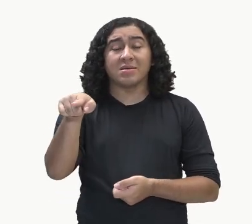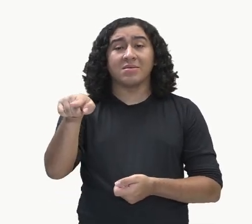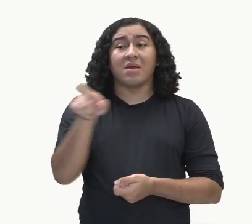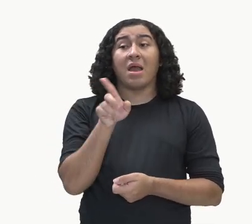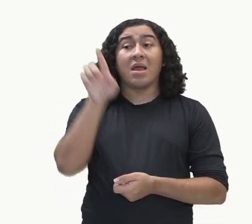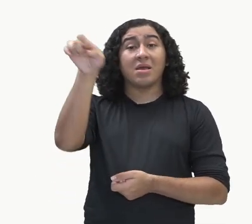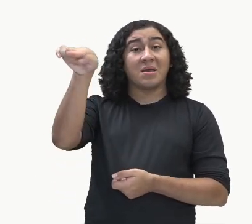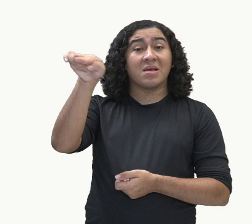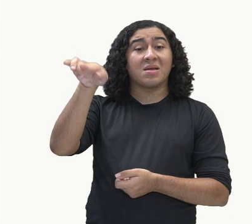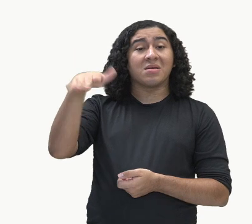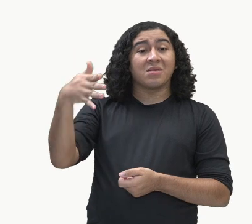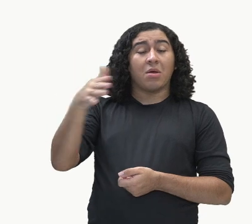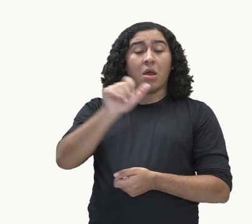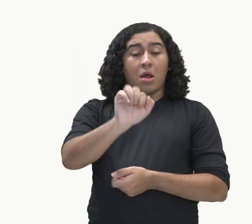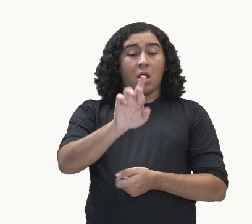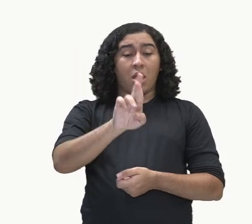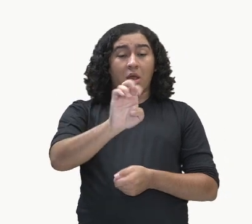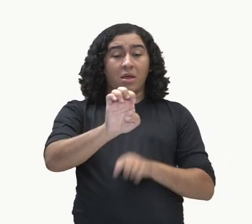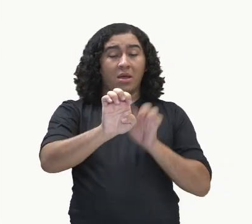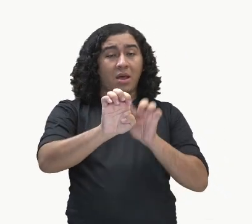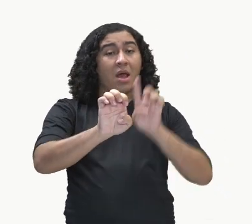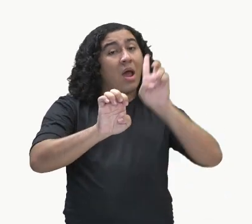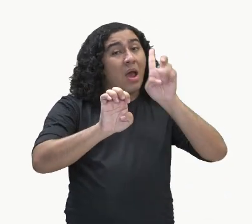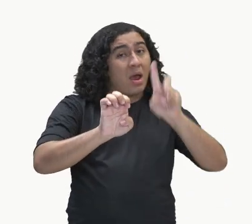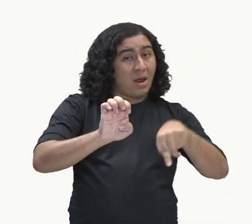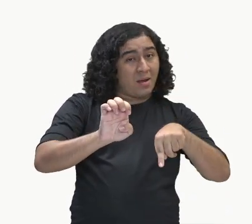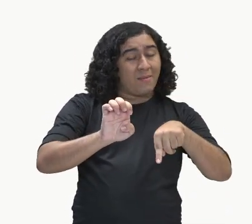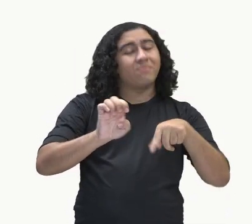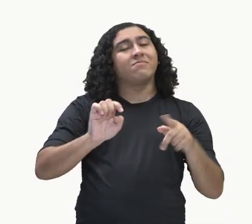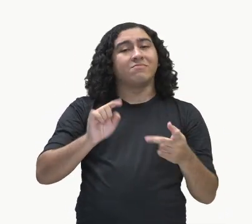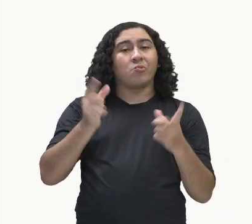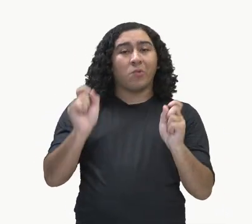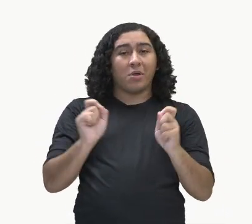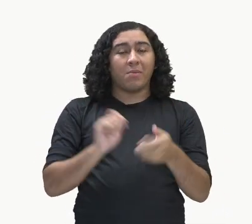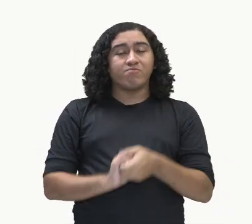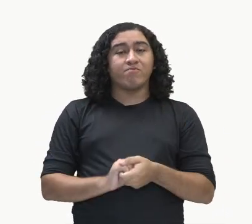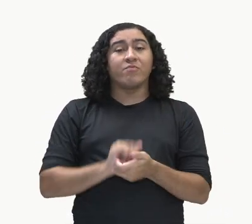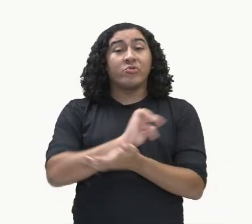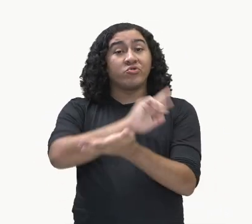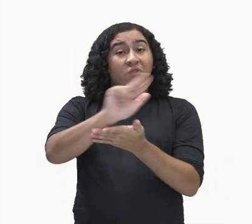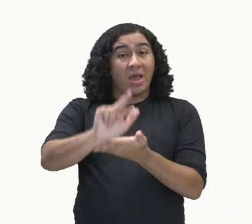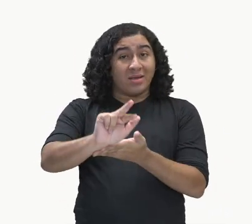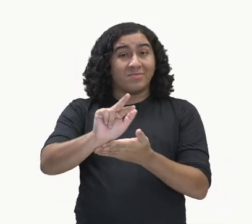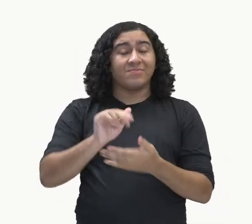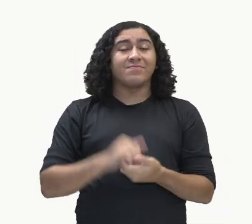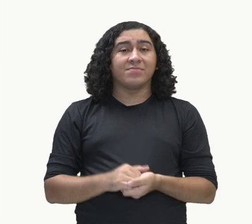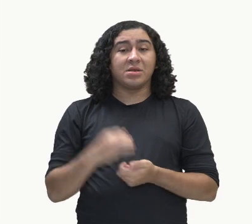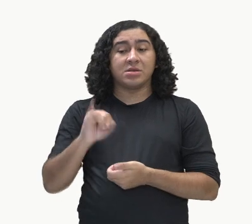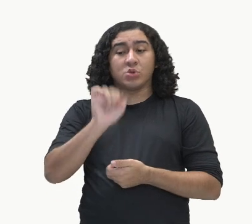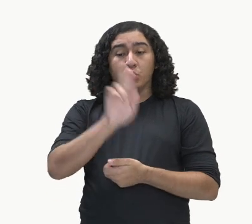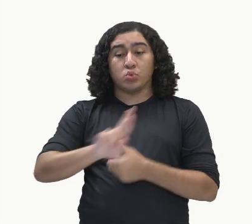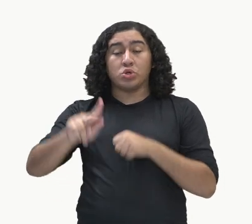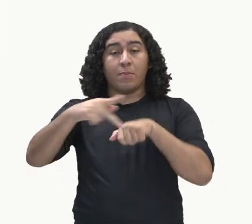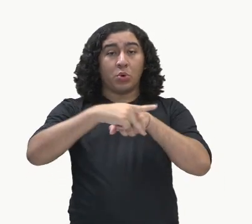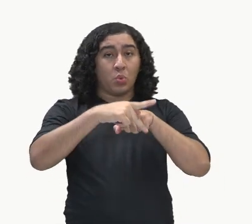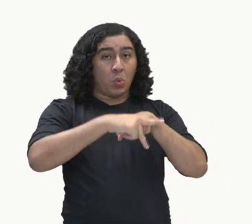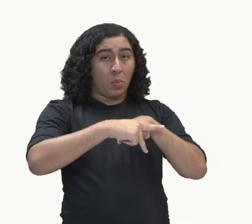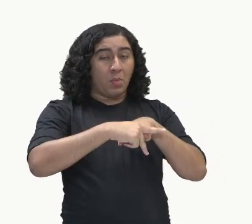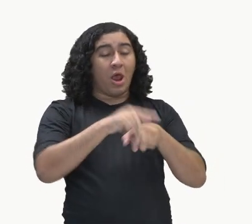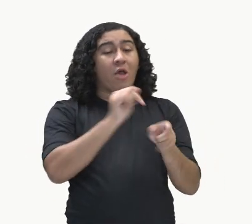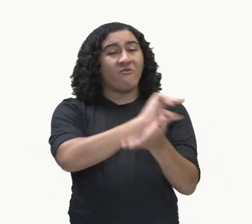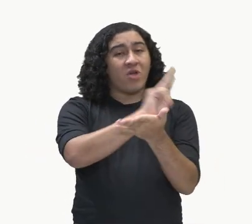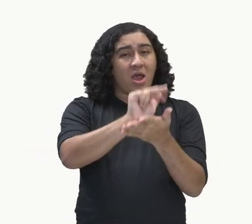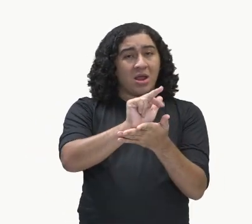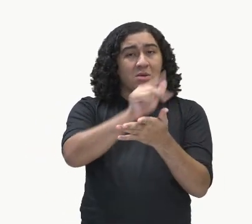Are, você já sabe que o are é plural, certo? Então, se eu estou utilizando o pronome no plural, o meu verbo to be